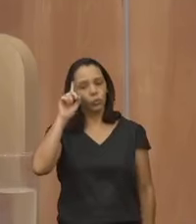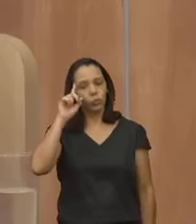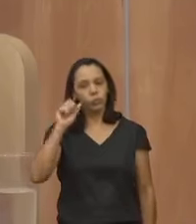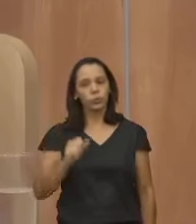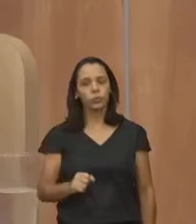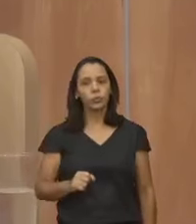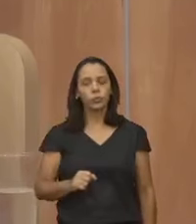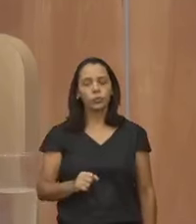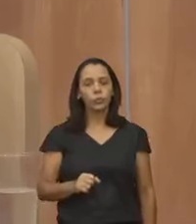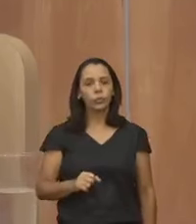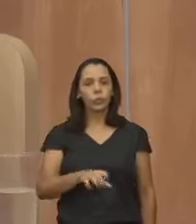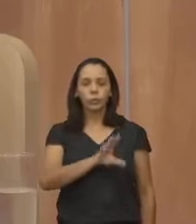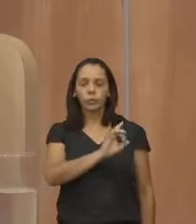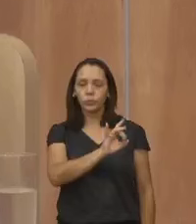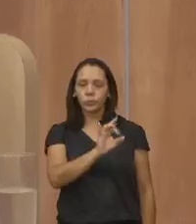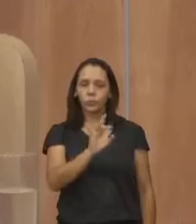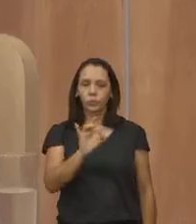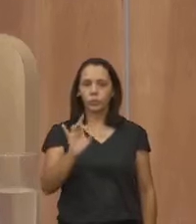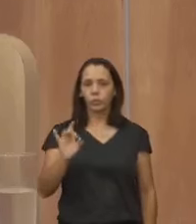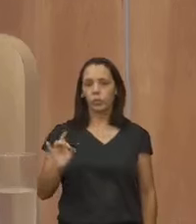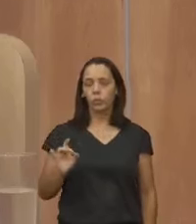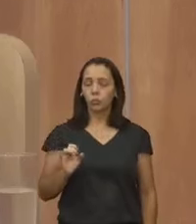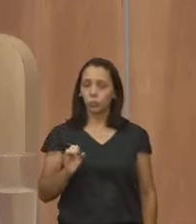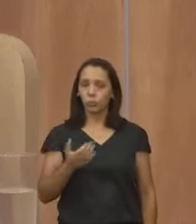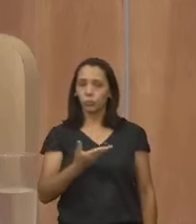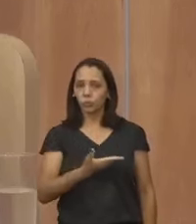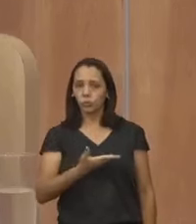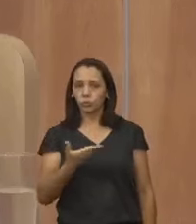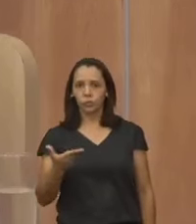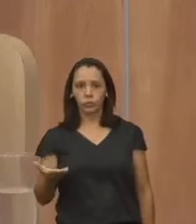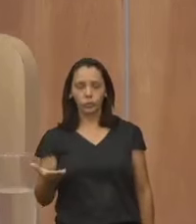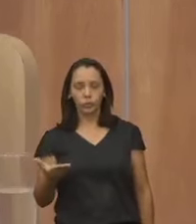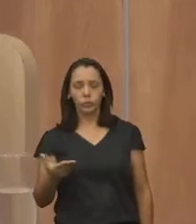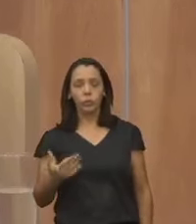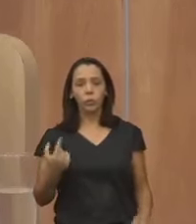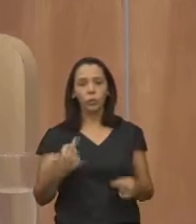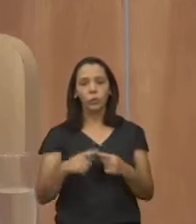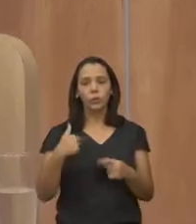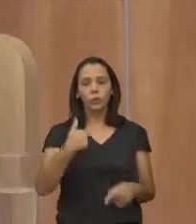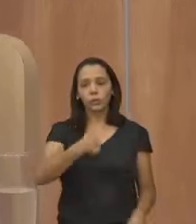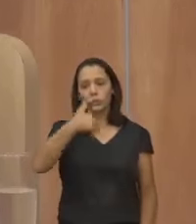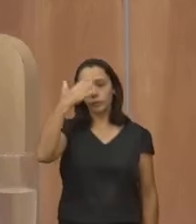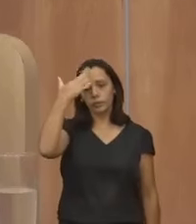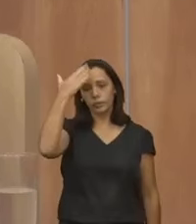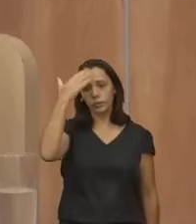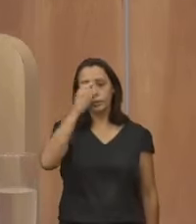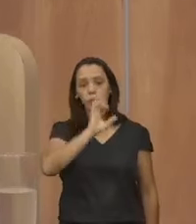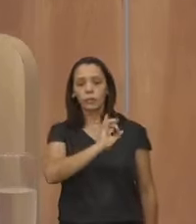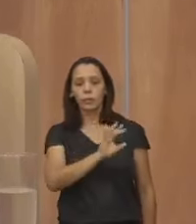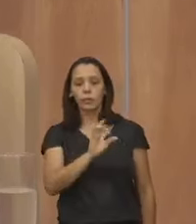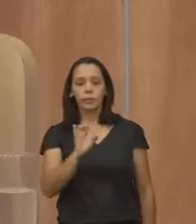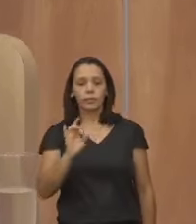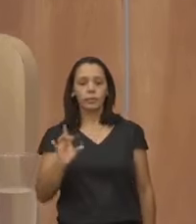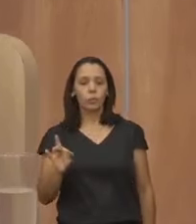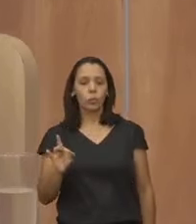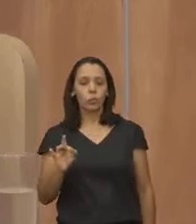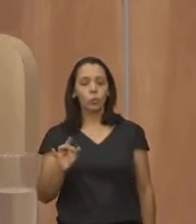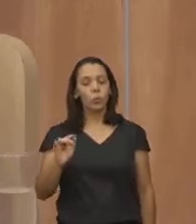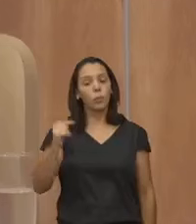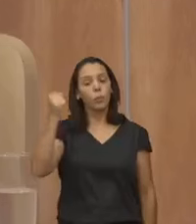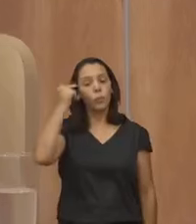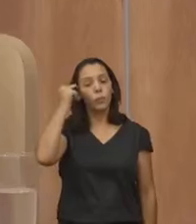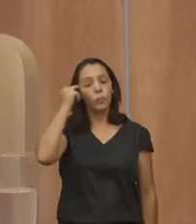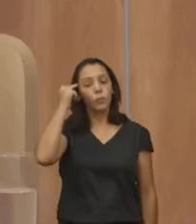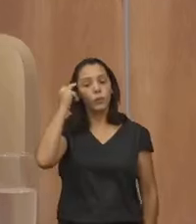Alves, seu Zé Reis, do Pedro, do Donizete, porque a gente sabe que cada um aqui pensa de